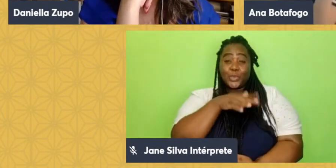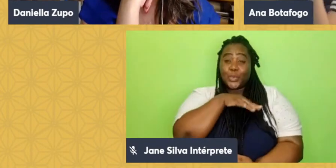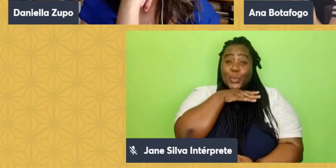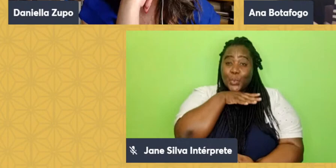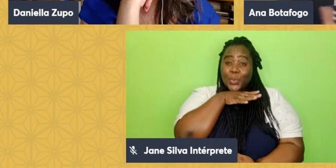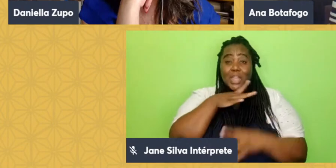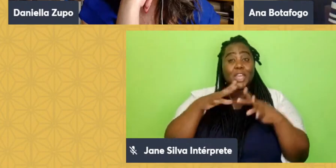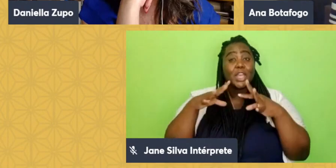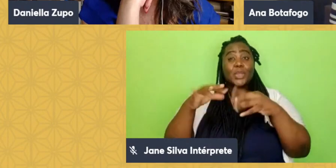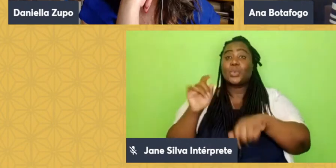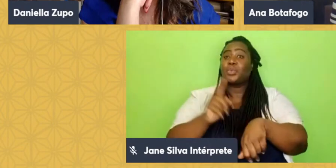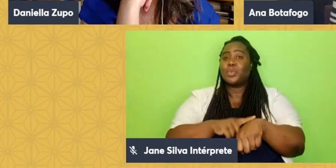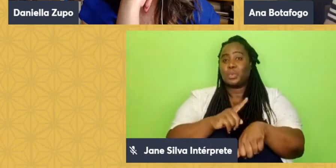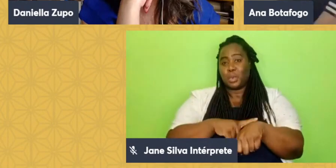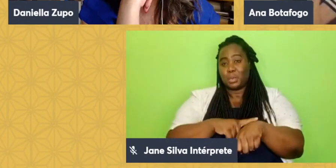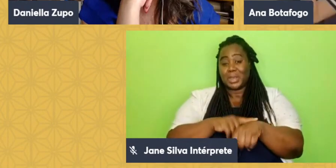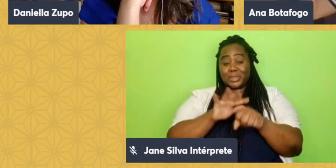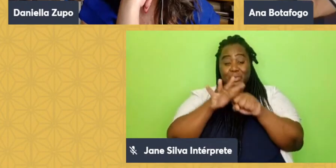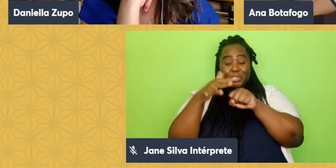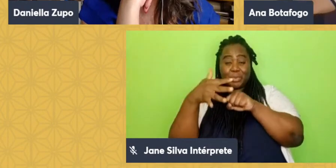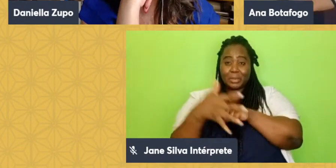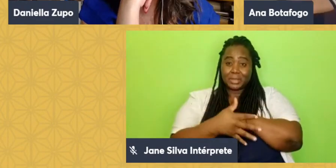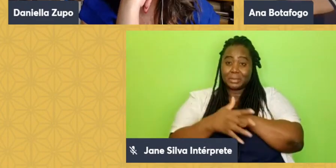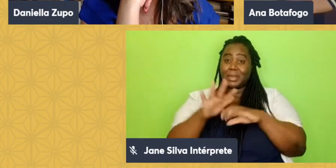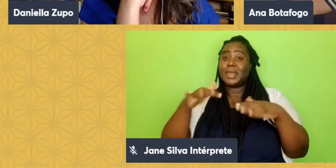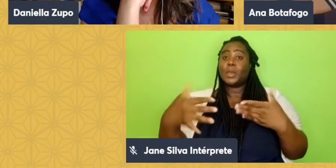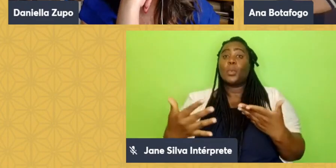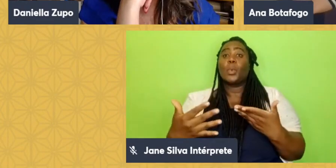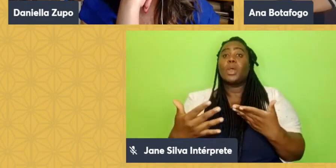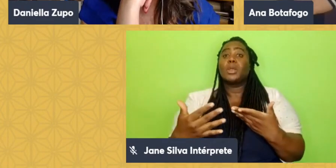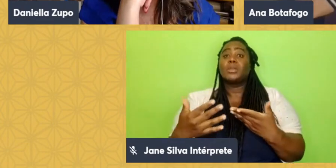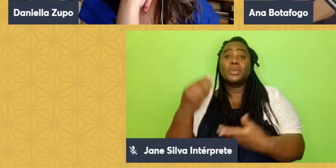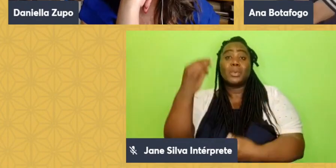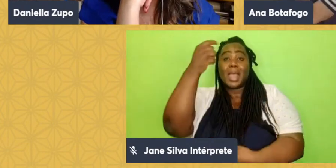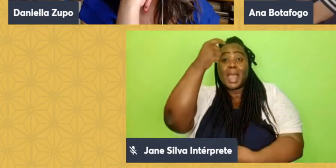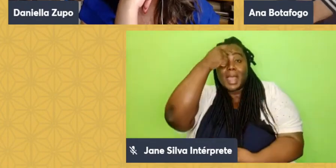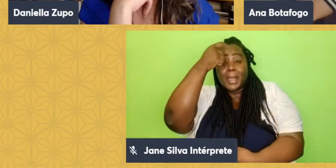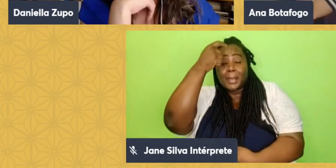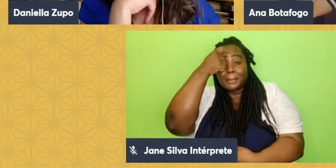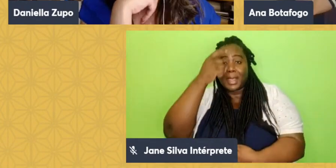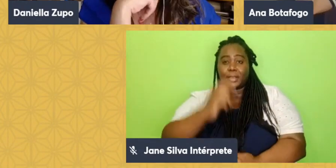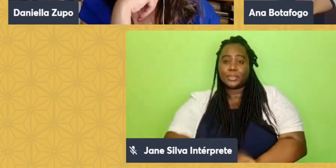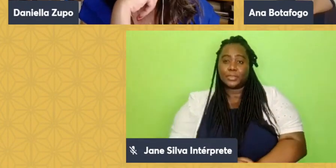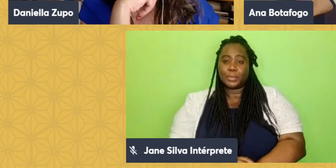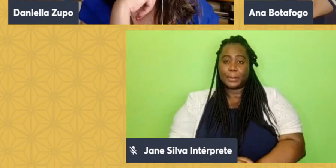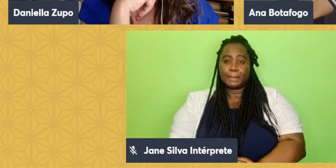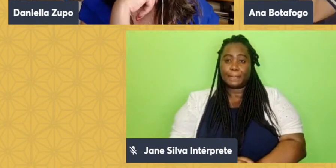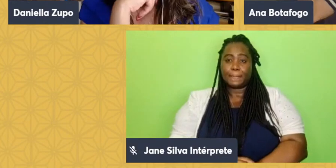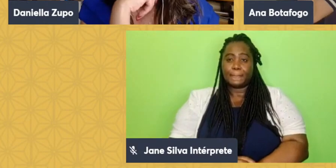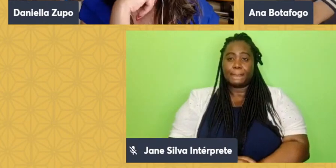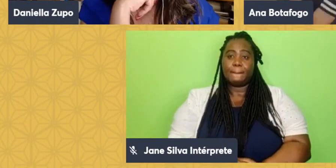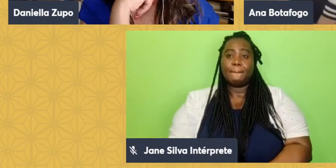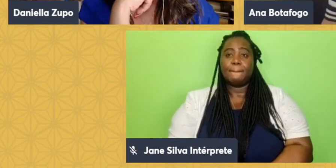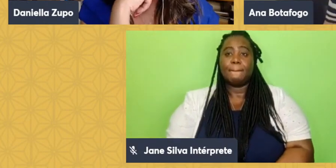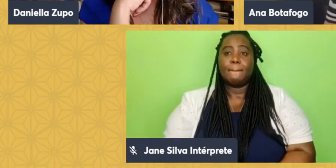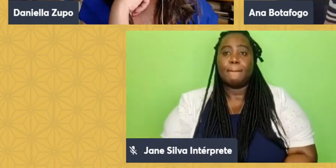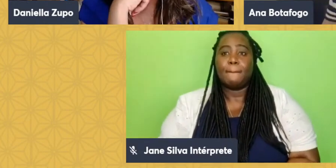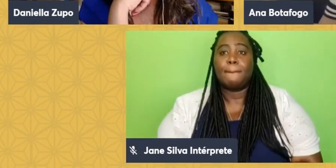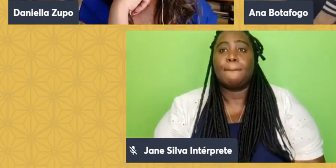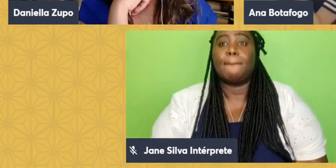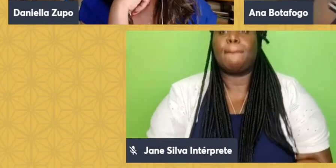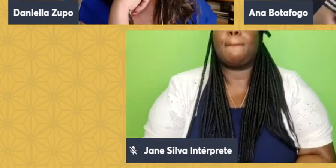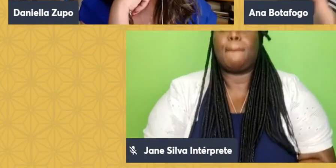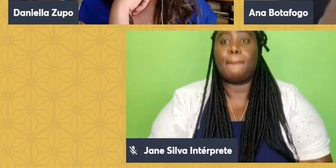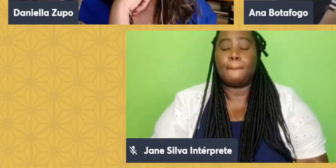todo esse momento de pandemia e quando Uma Mente está é colar